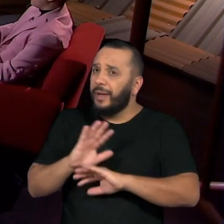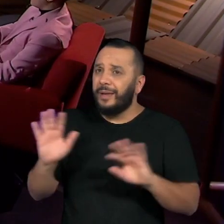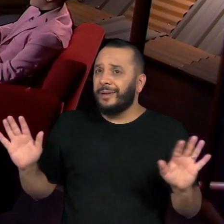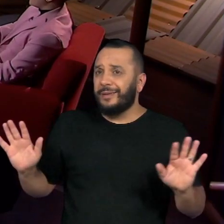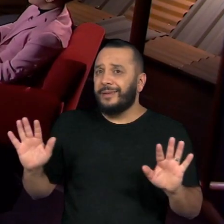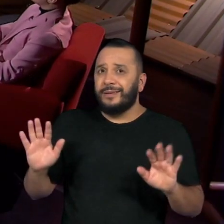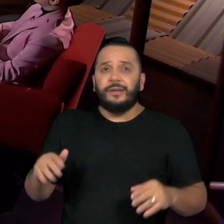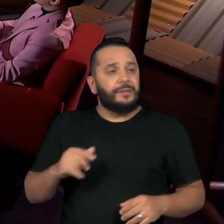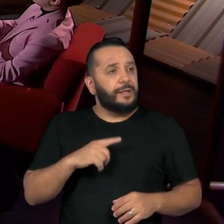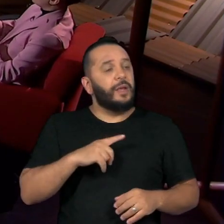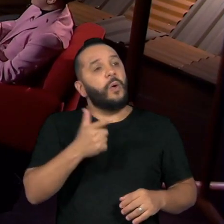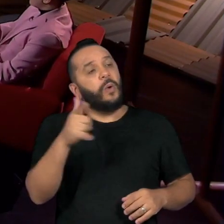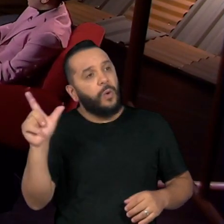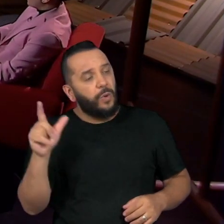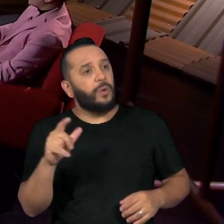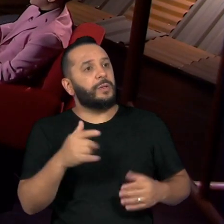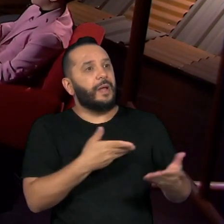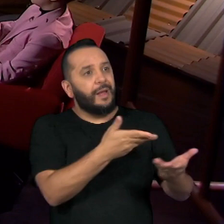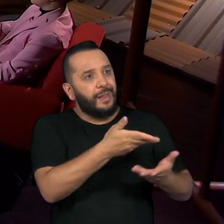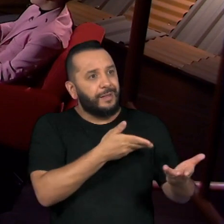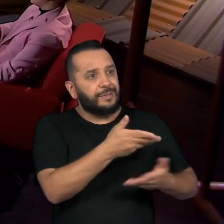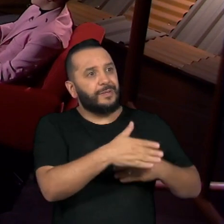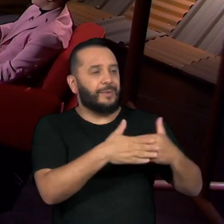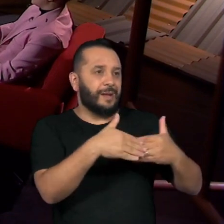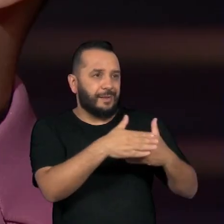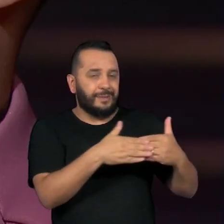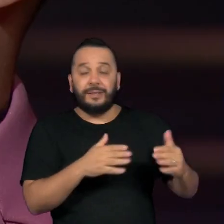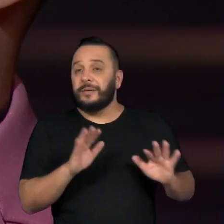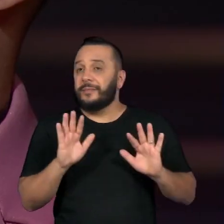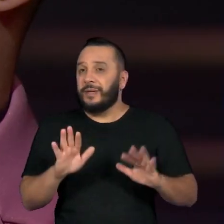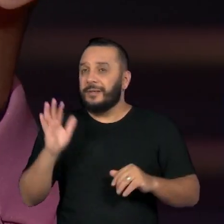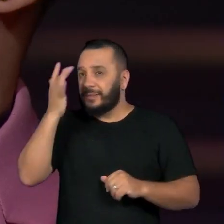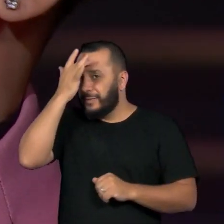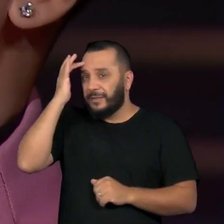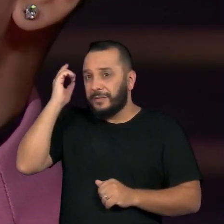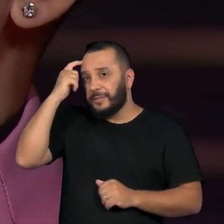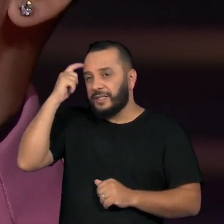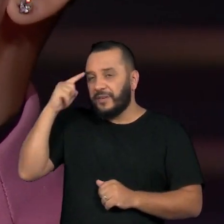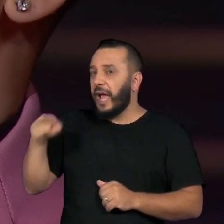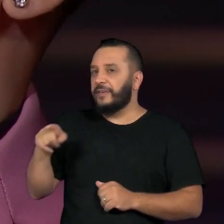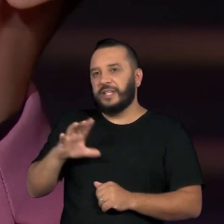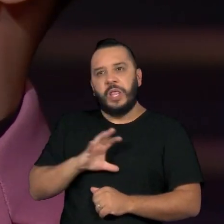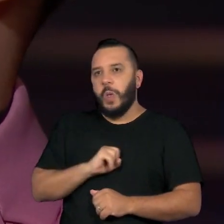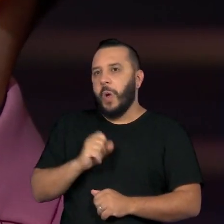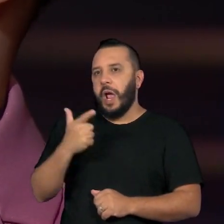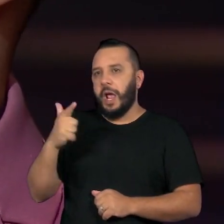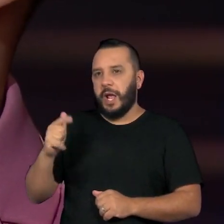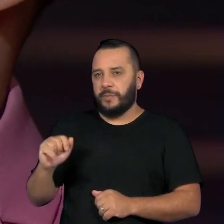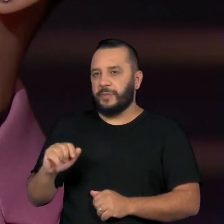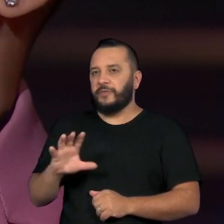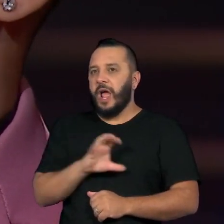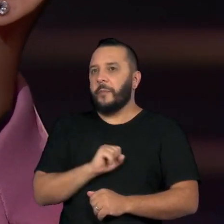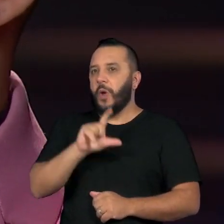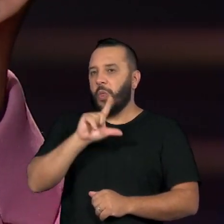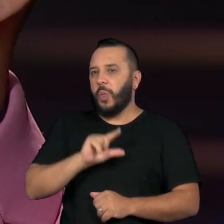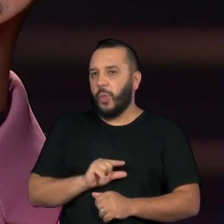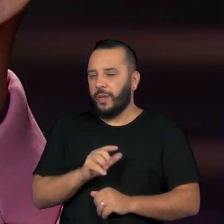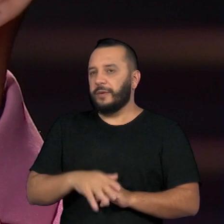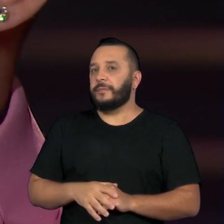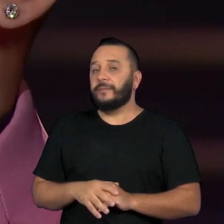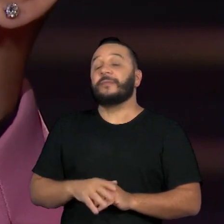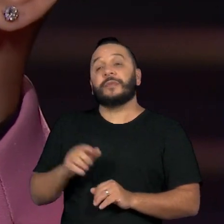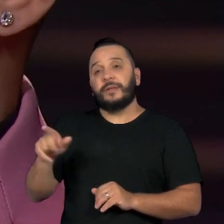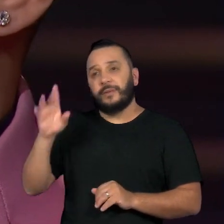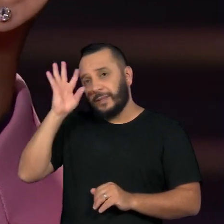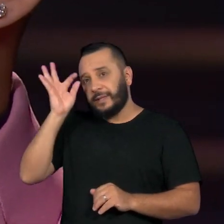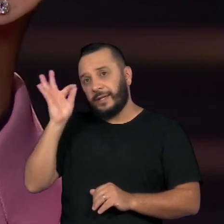outro tipo de relação afetiva. Exato, só que muitas vezes as pessoas acham que é porque você não ama. Porque ela não entende que você tem o